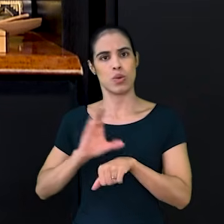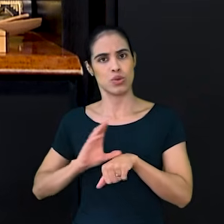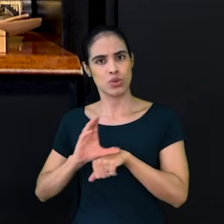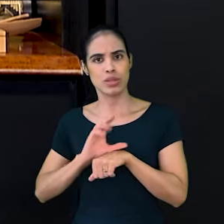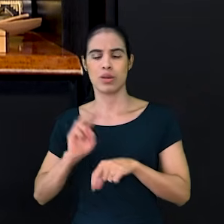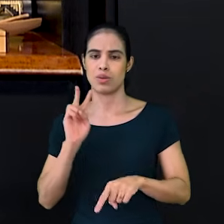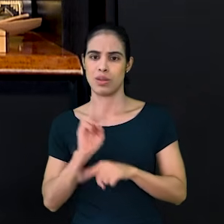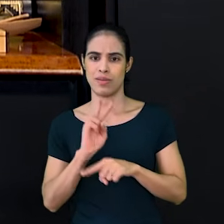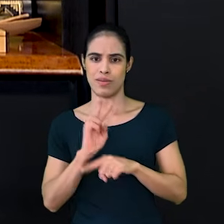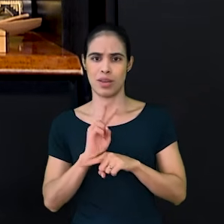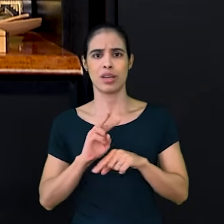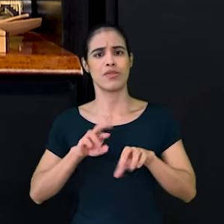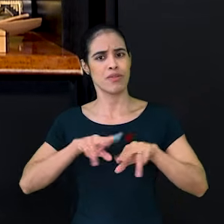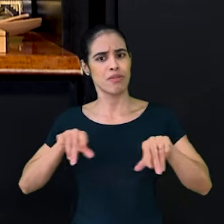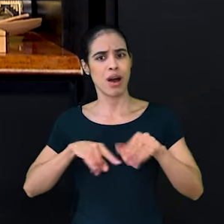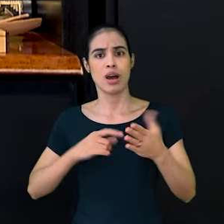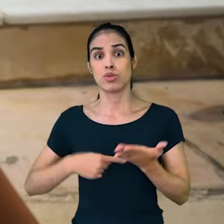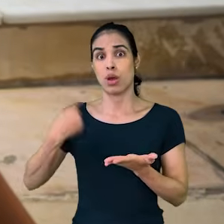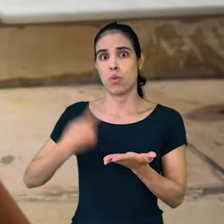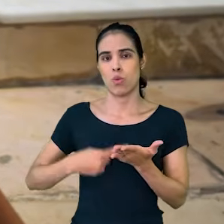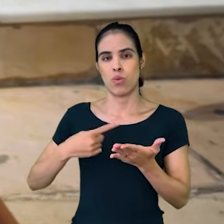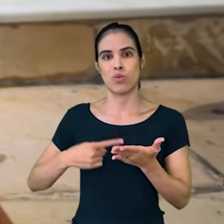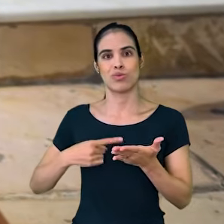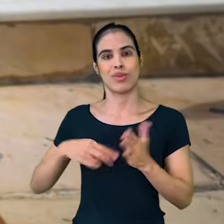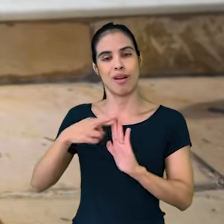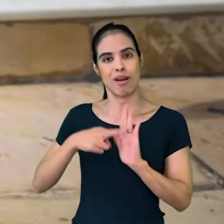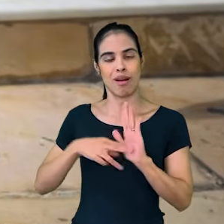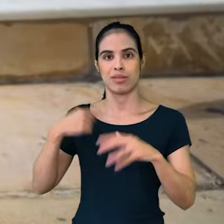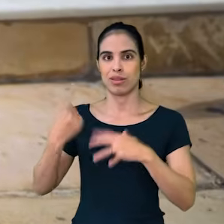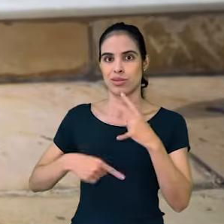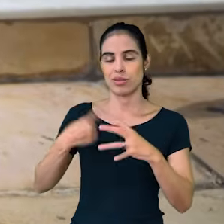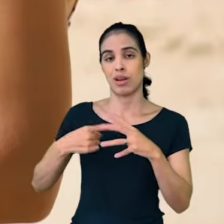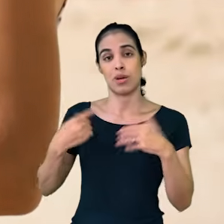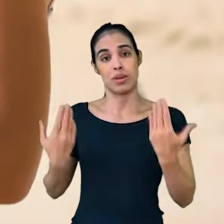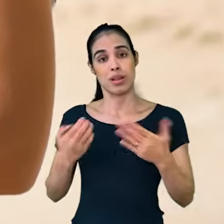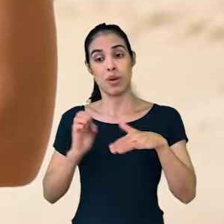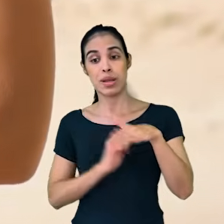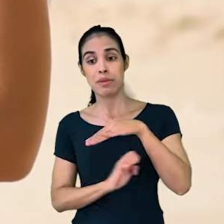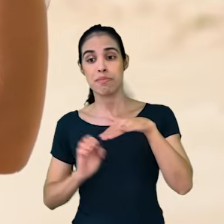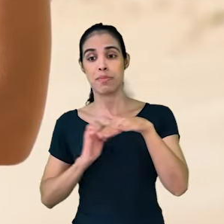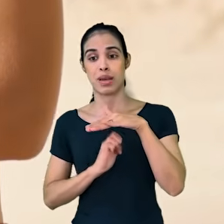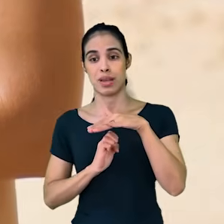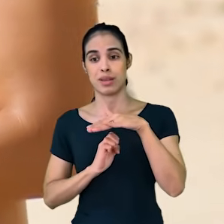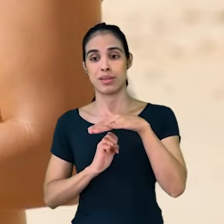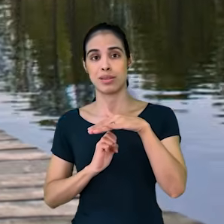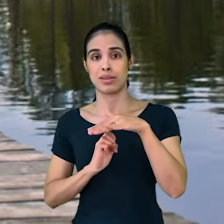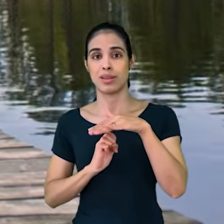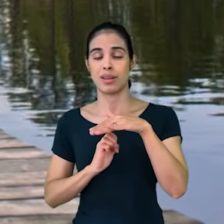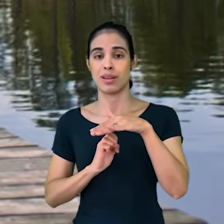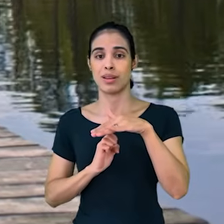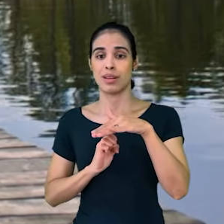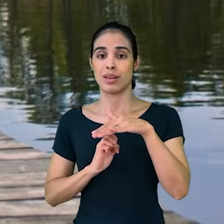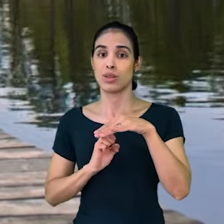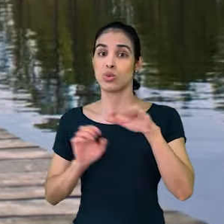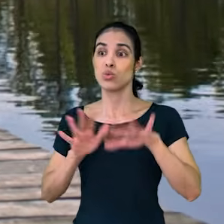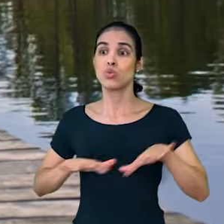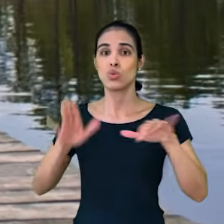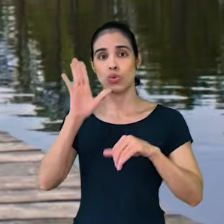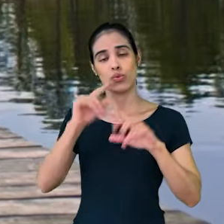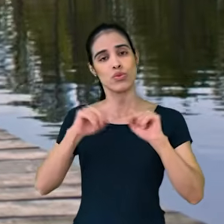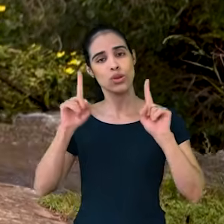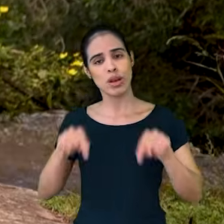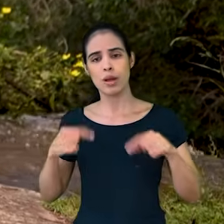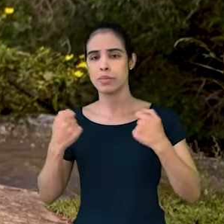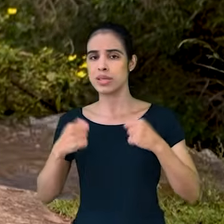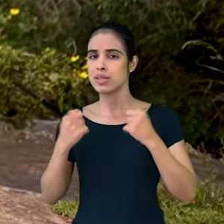lei, na Constituição, nos tratados internacionais. Então vale muito a pena para o empresário e para o empregado nós prestigiarmos